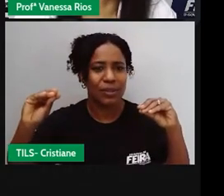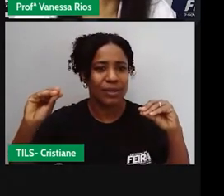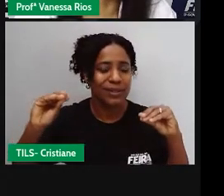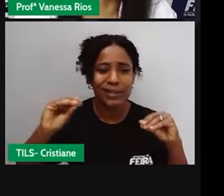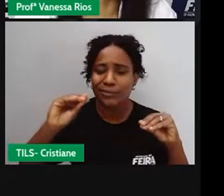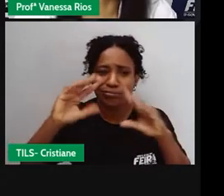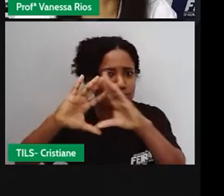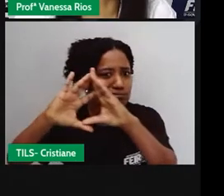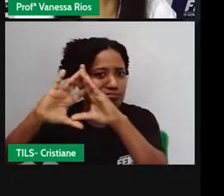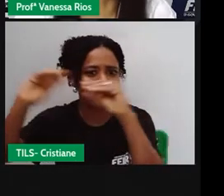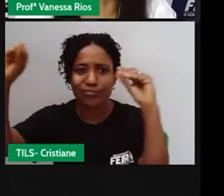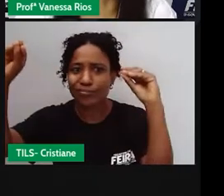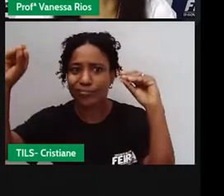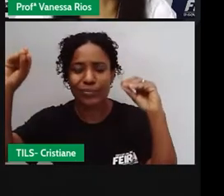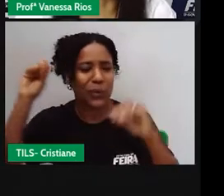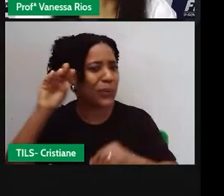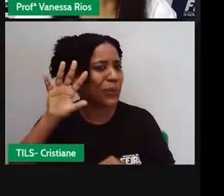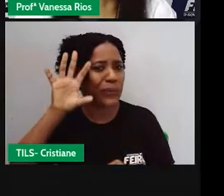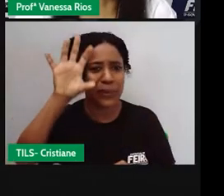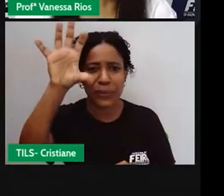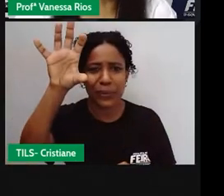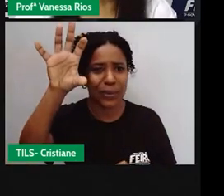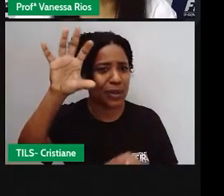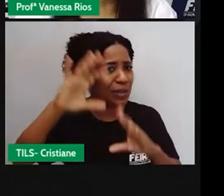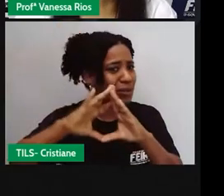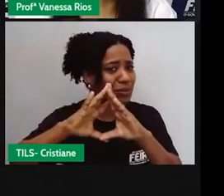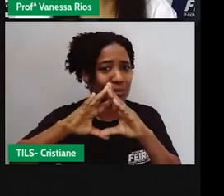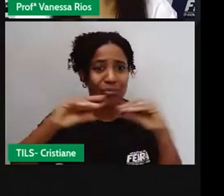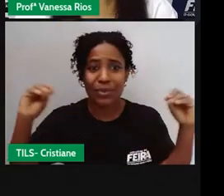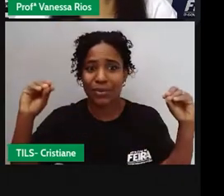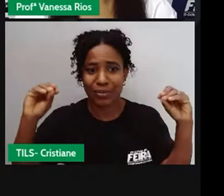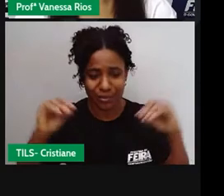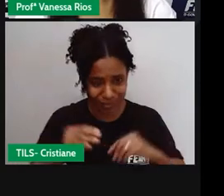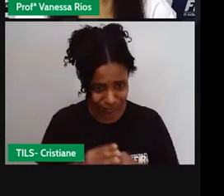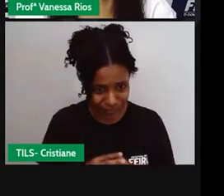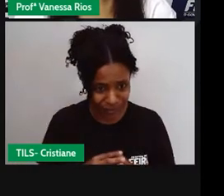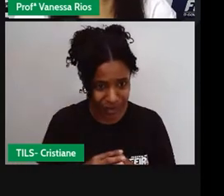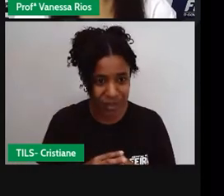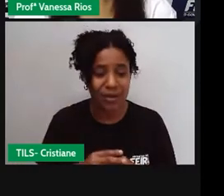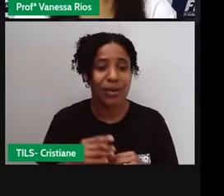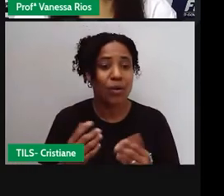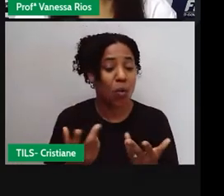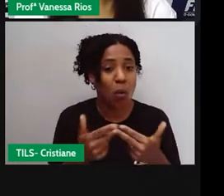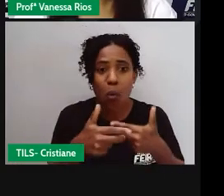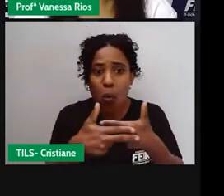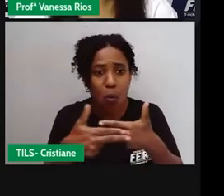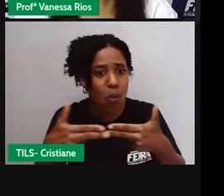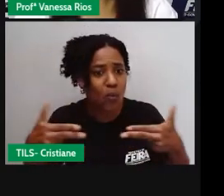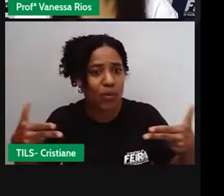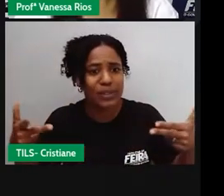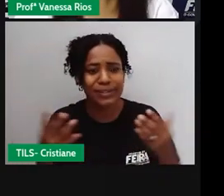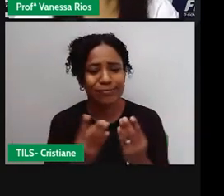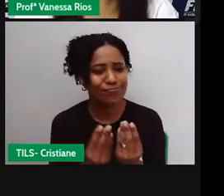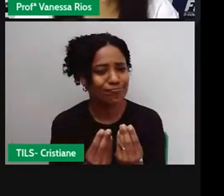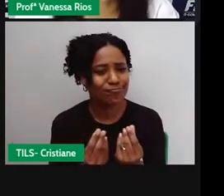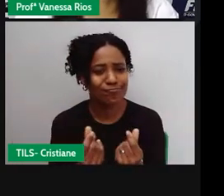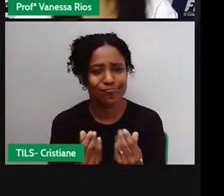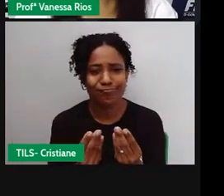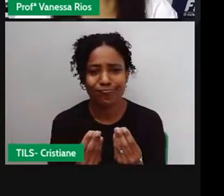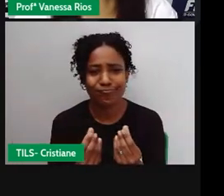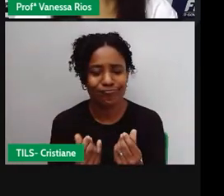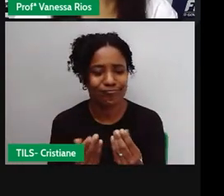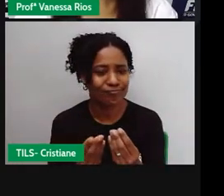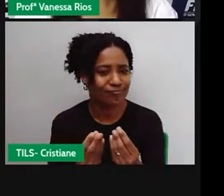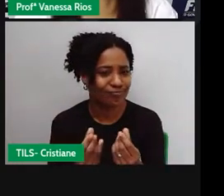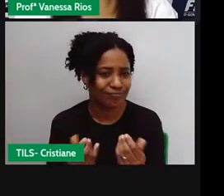com o desaparecimento do Nordeste. A gente observa que a intenção do vídeo é destacar a importância cultural, né,